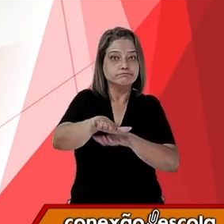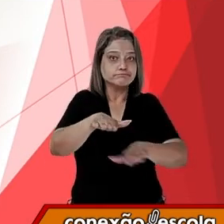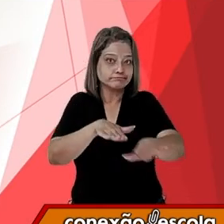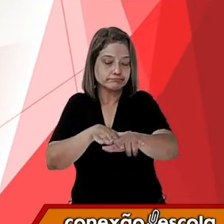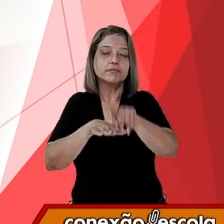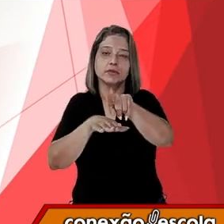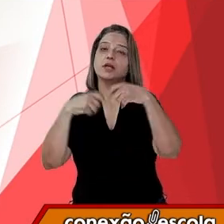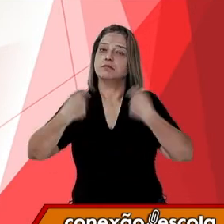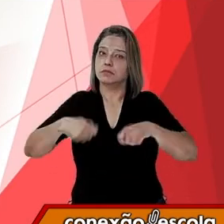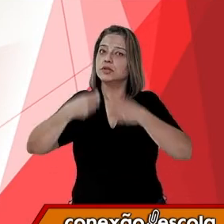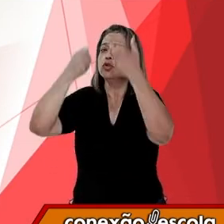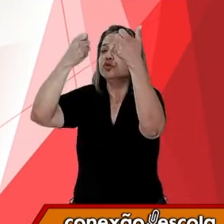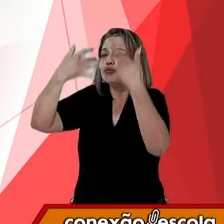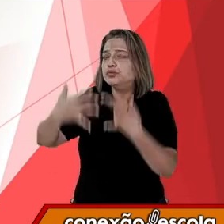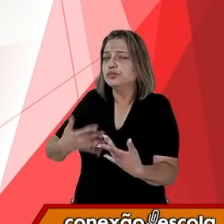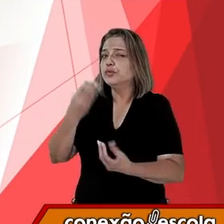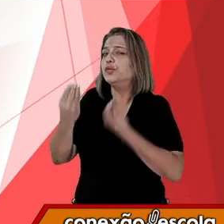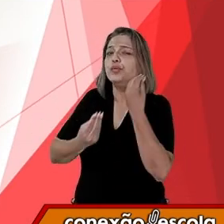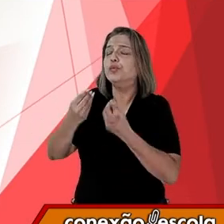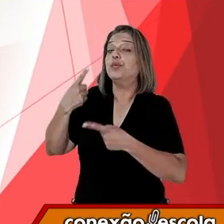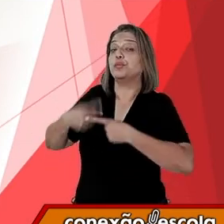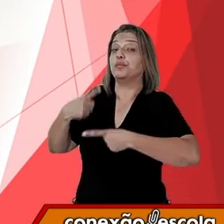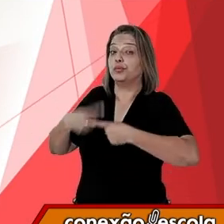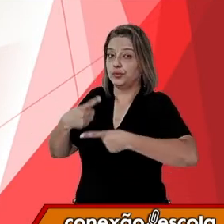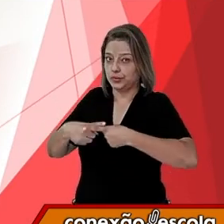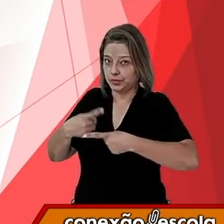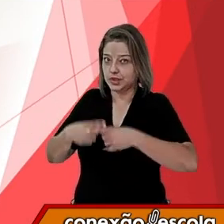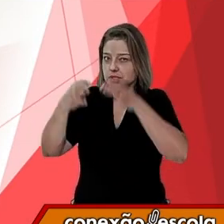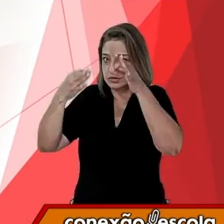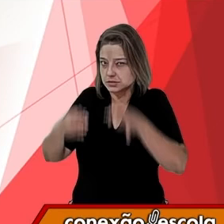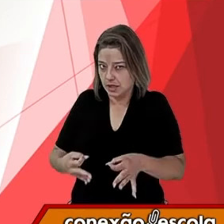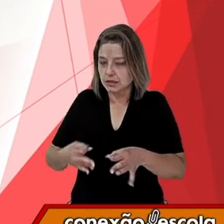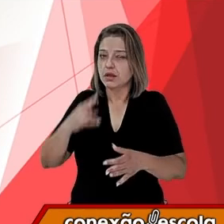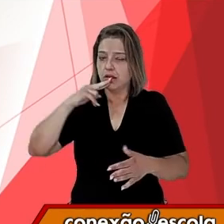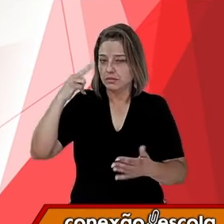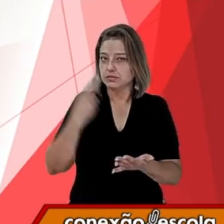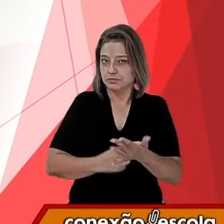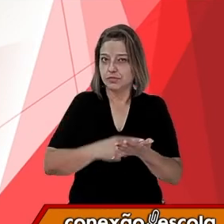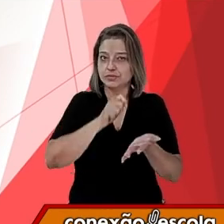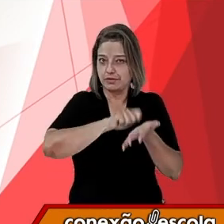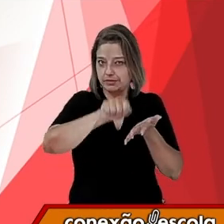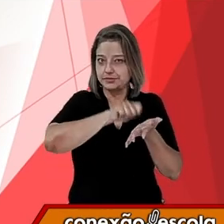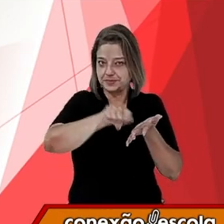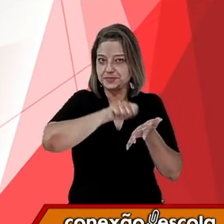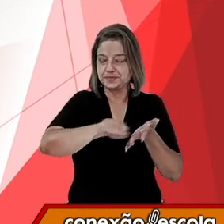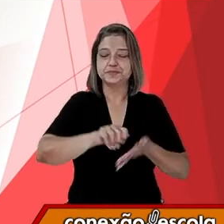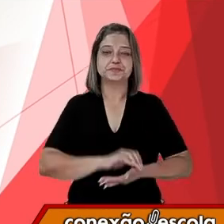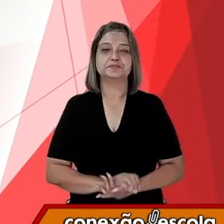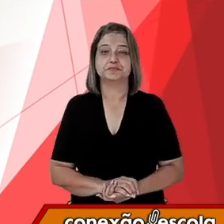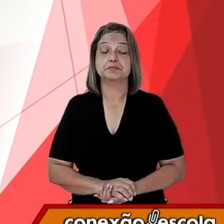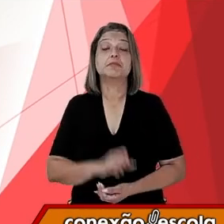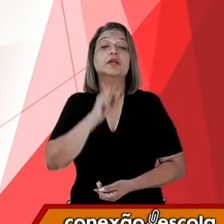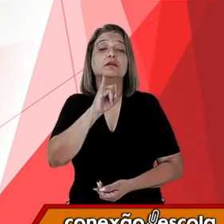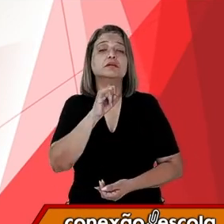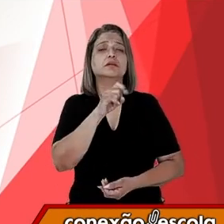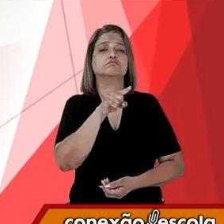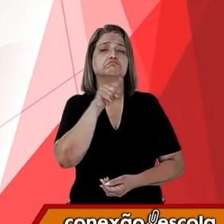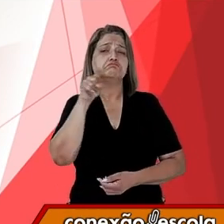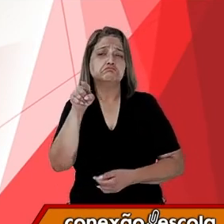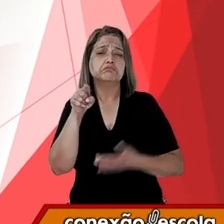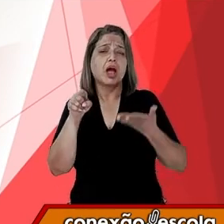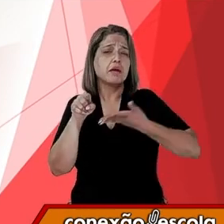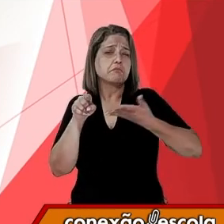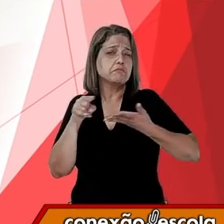sua resposta, tá? Responda no seu caderno. Se você e seus